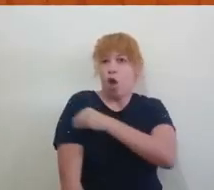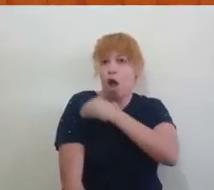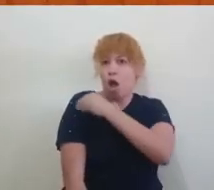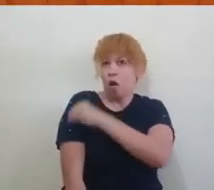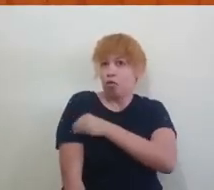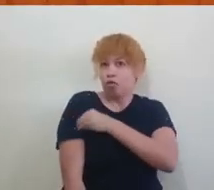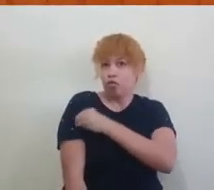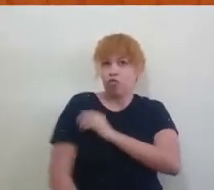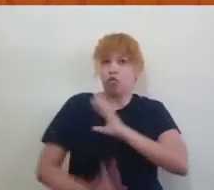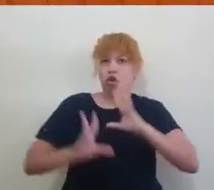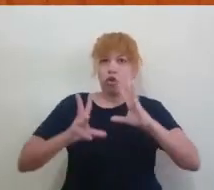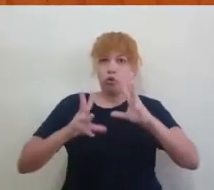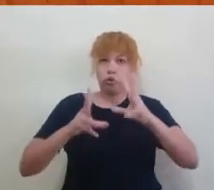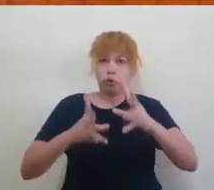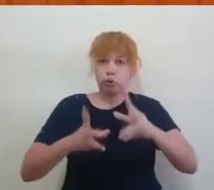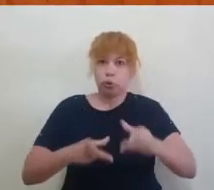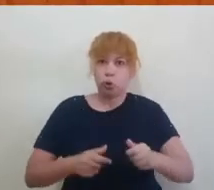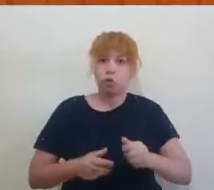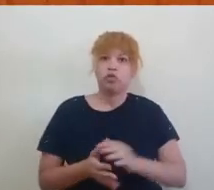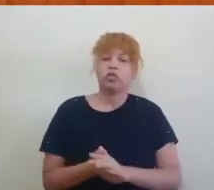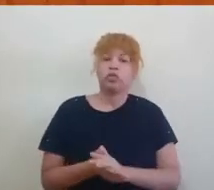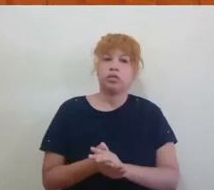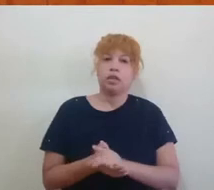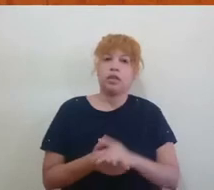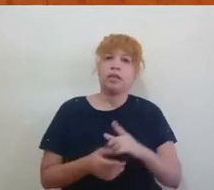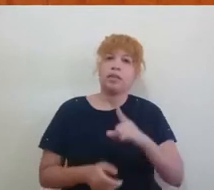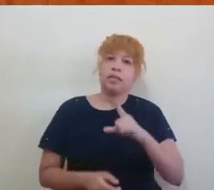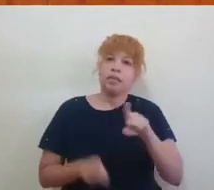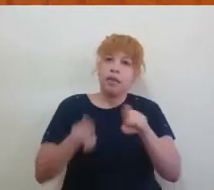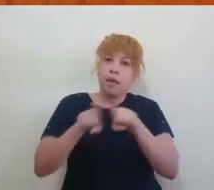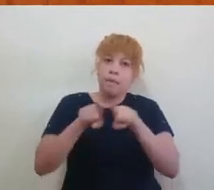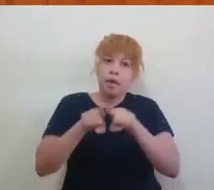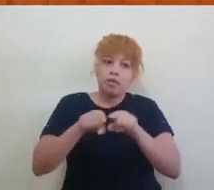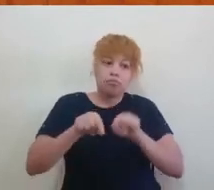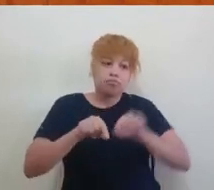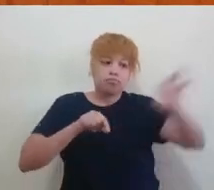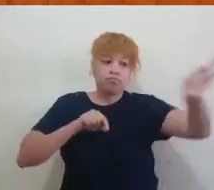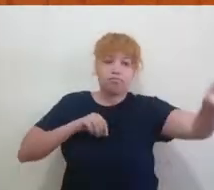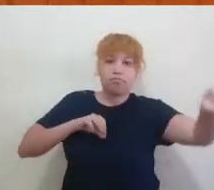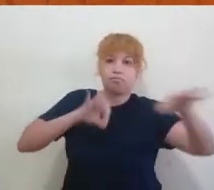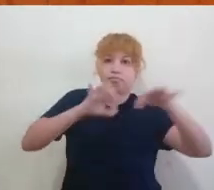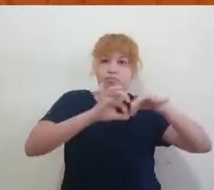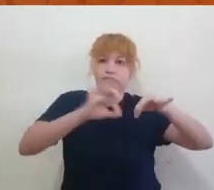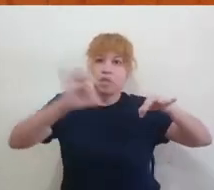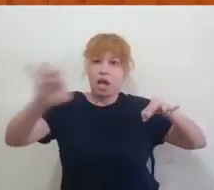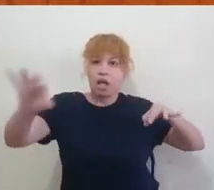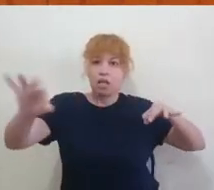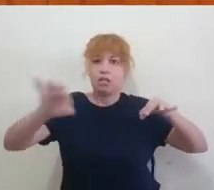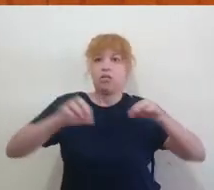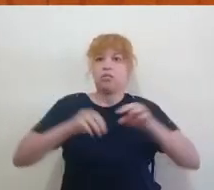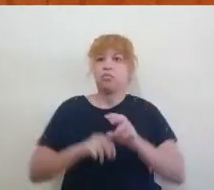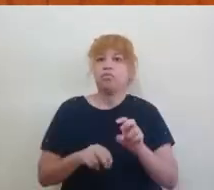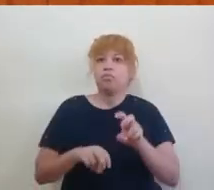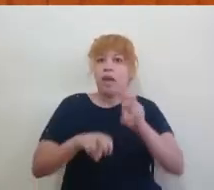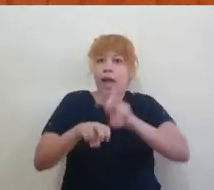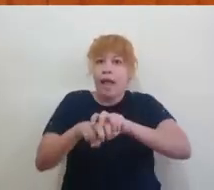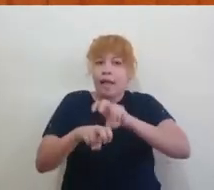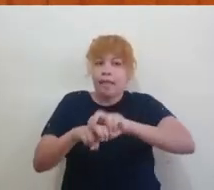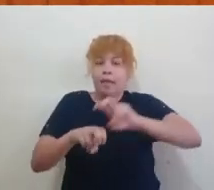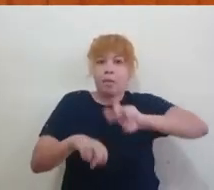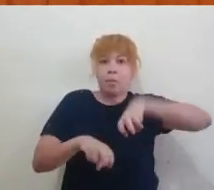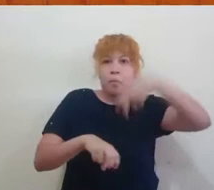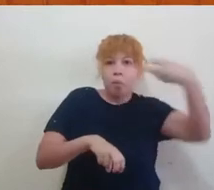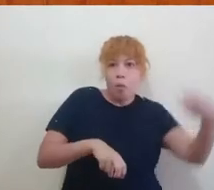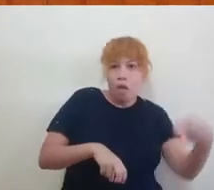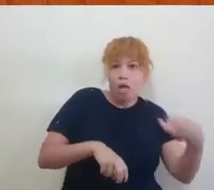Pernambuco agradece a presença remota dos servidores, professores e técnicos em educação, formandos,